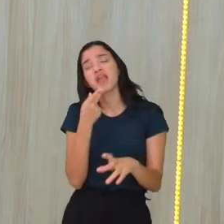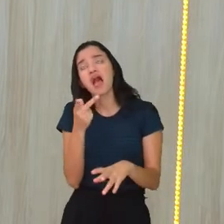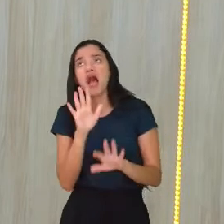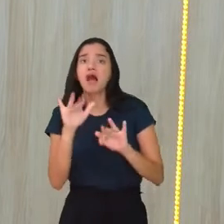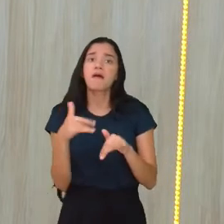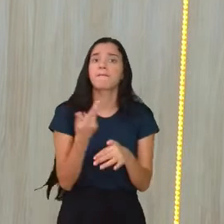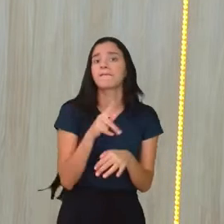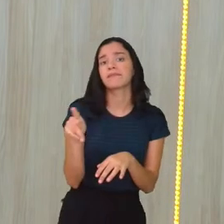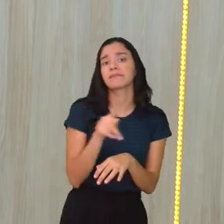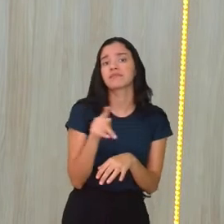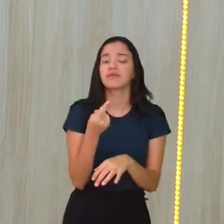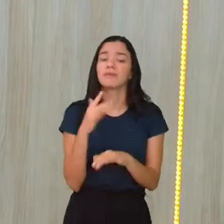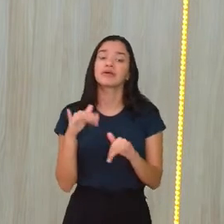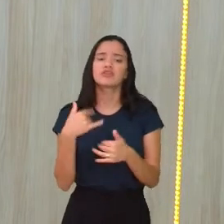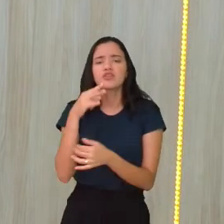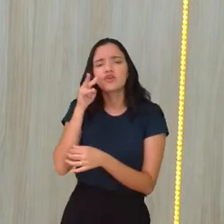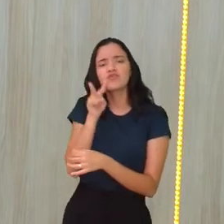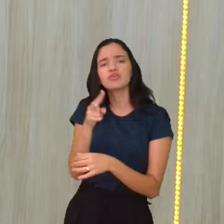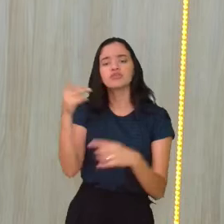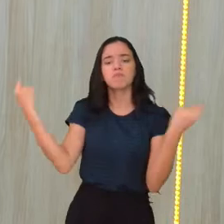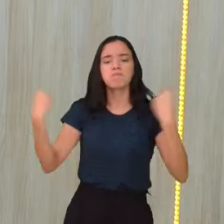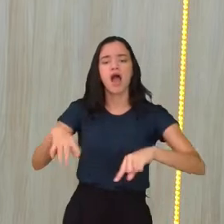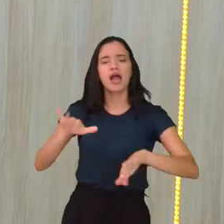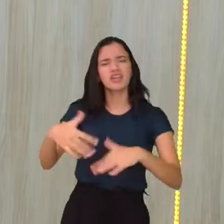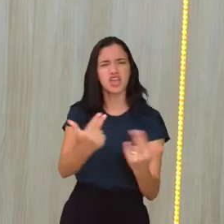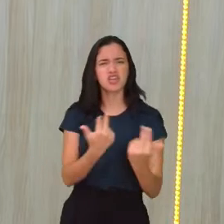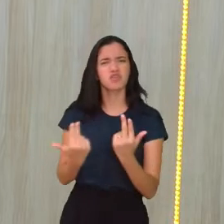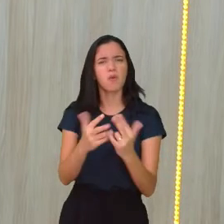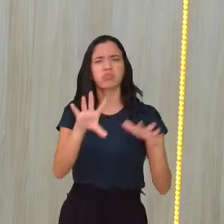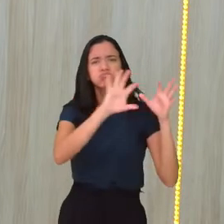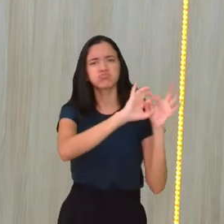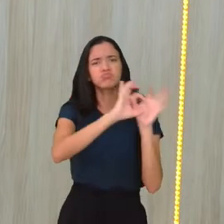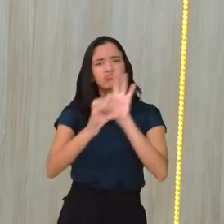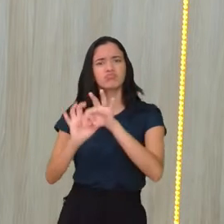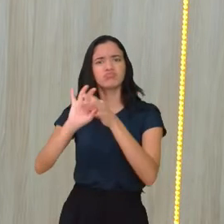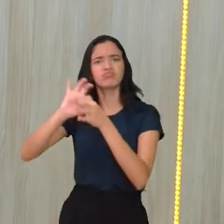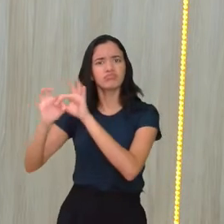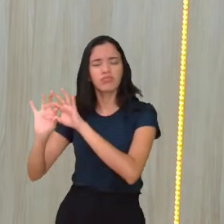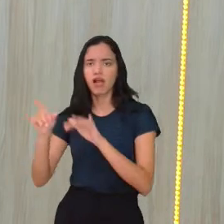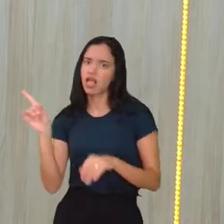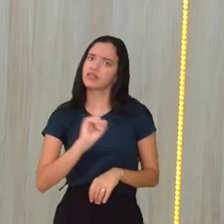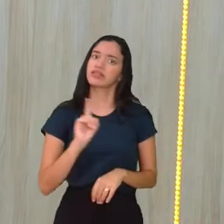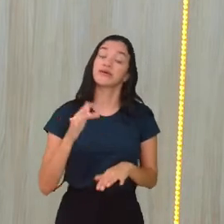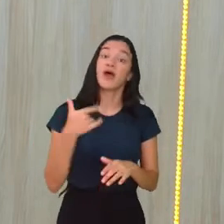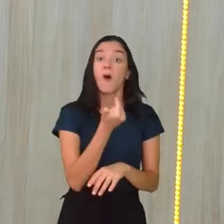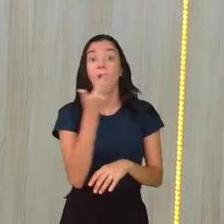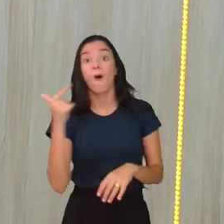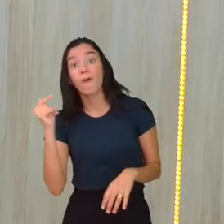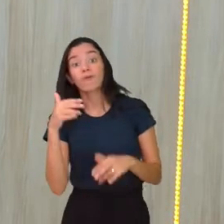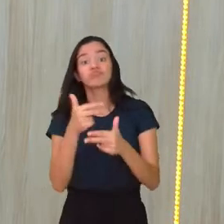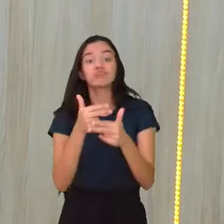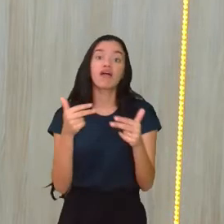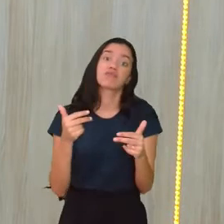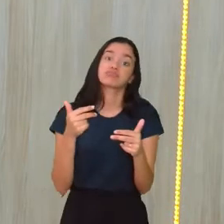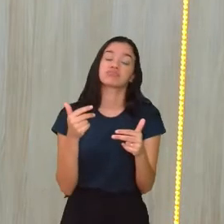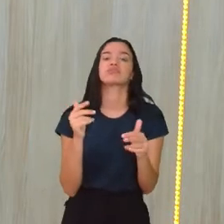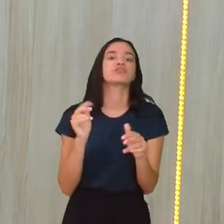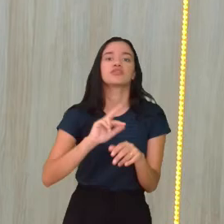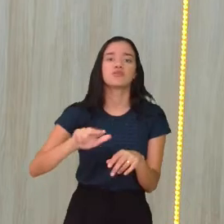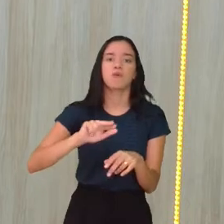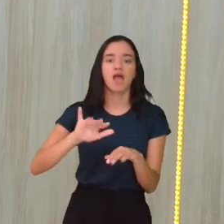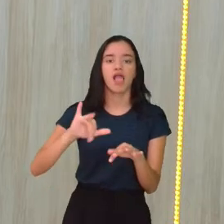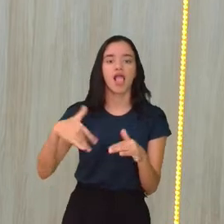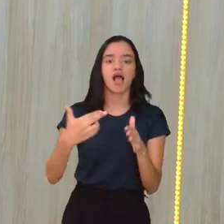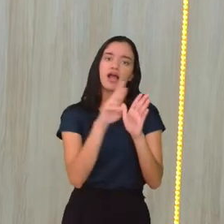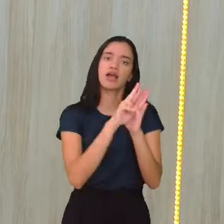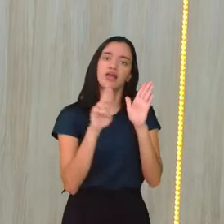professor, mas quando eu vejo o campeonato aqui, não é igual nas Olimpíadas, não. Aí é uma outra questão, né? Não é a regra